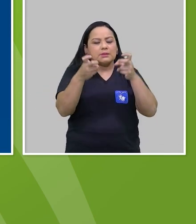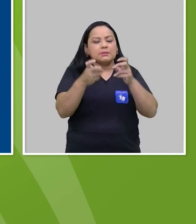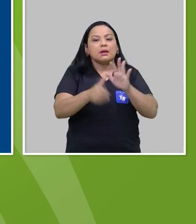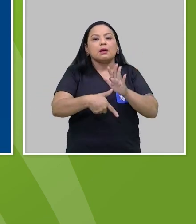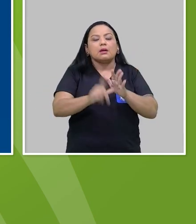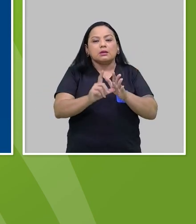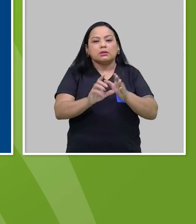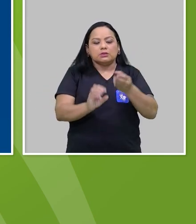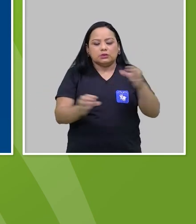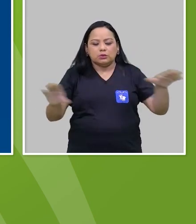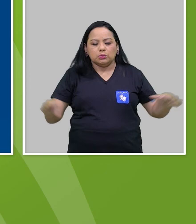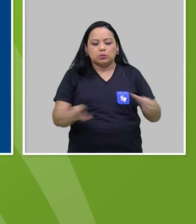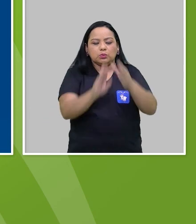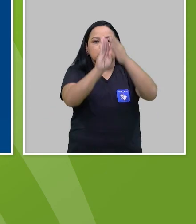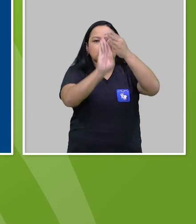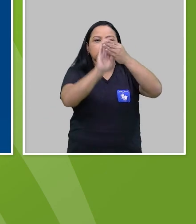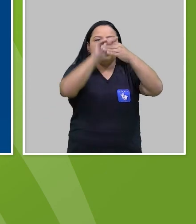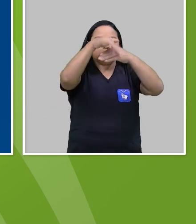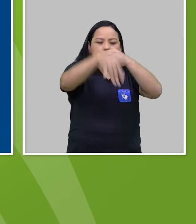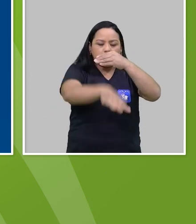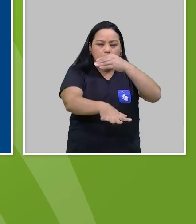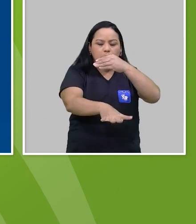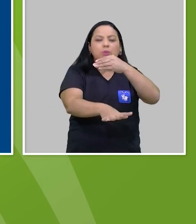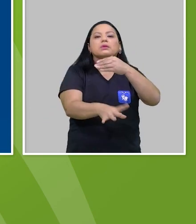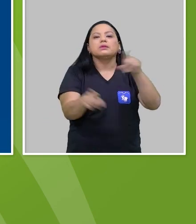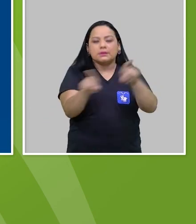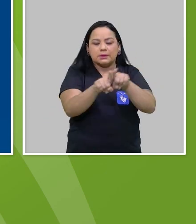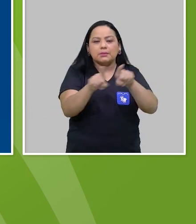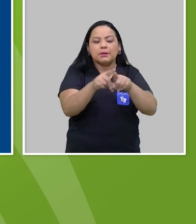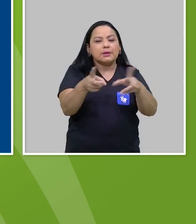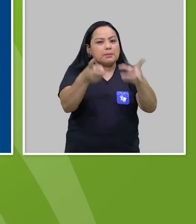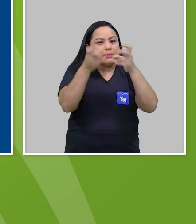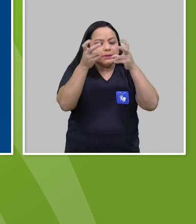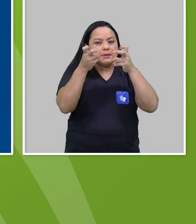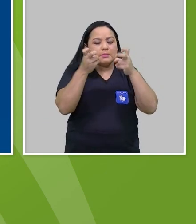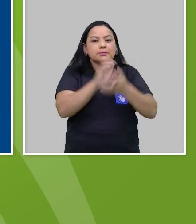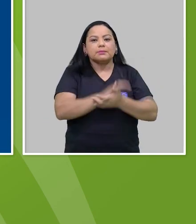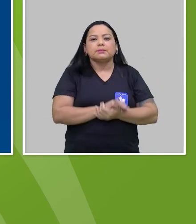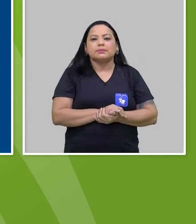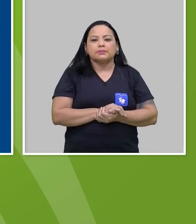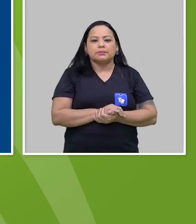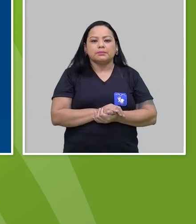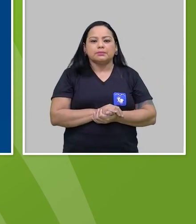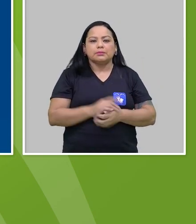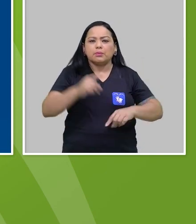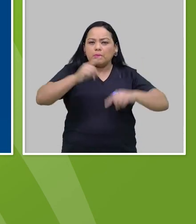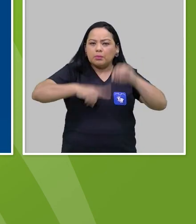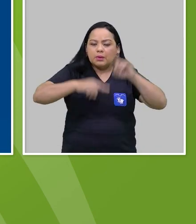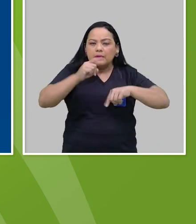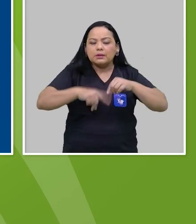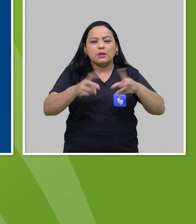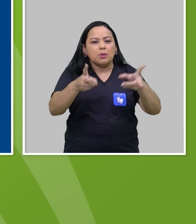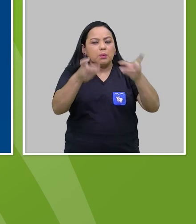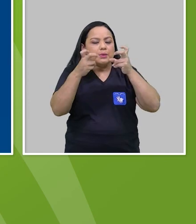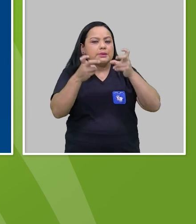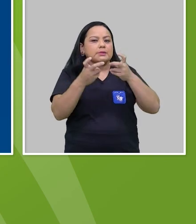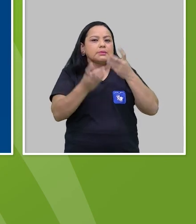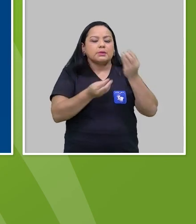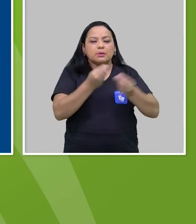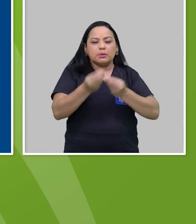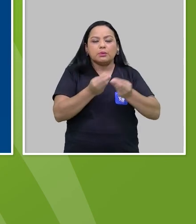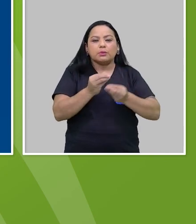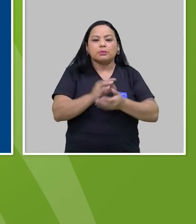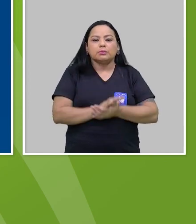do vulcão entrar em erupção, também é percebido aí por aparelhos que conseguem detectar que